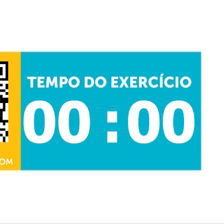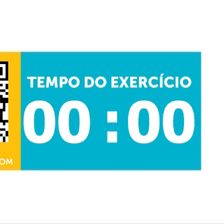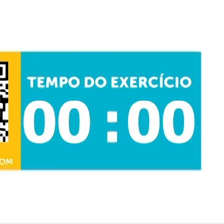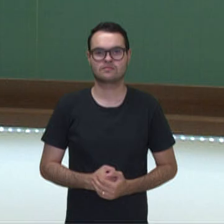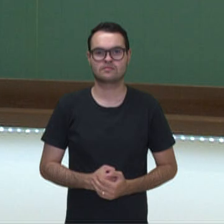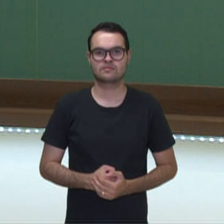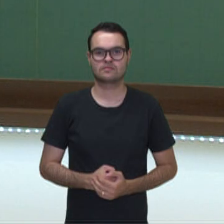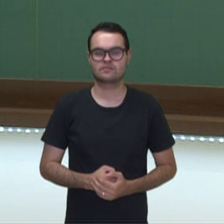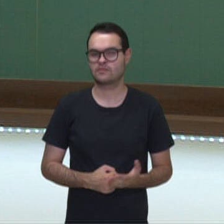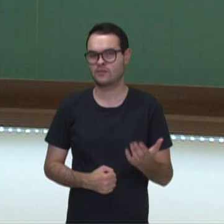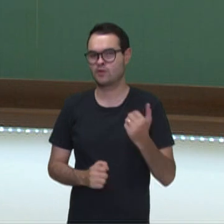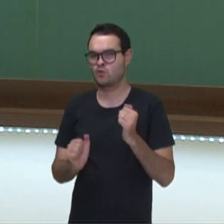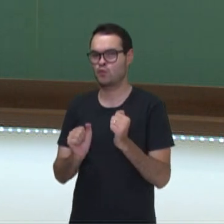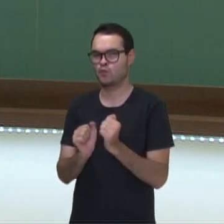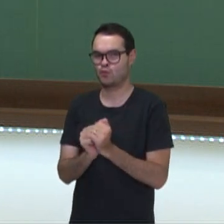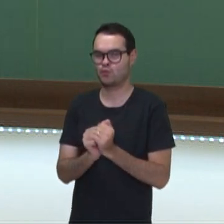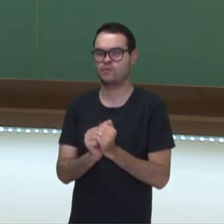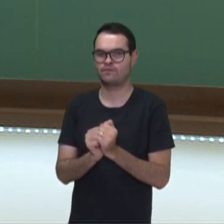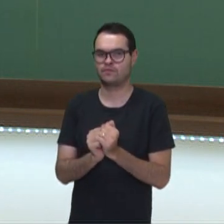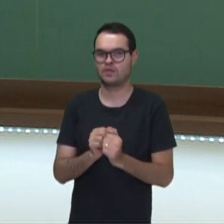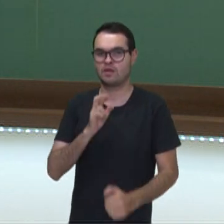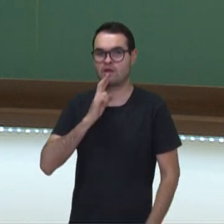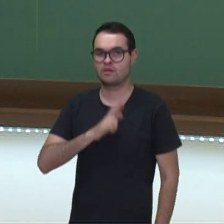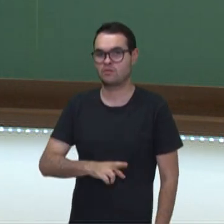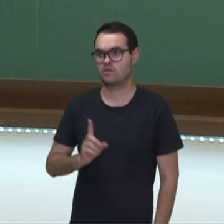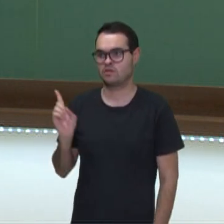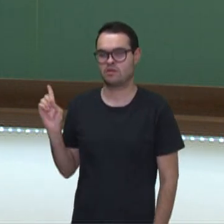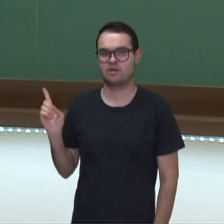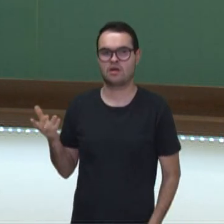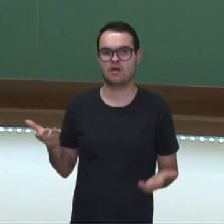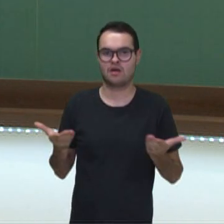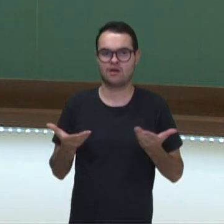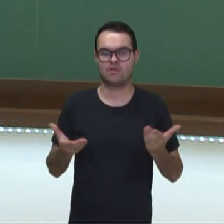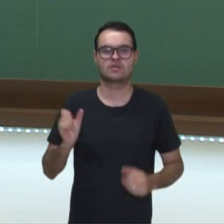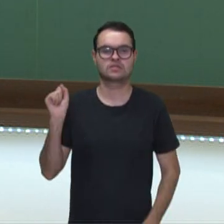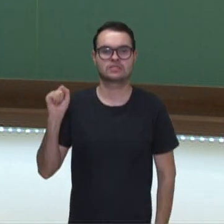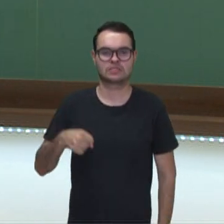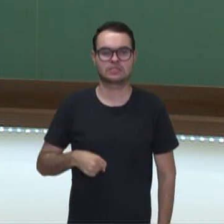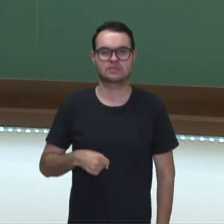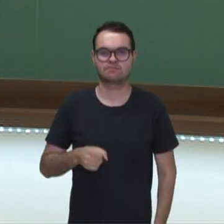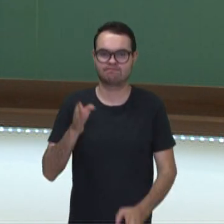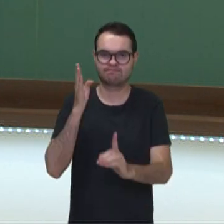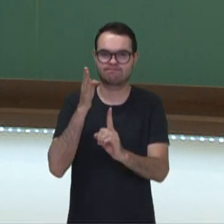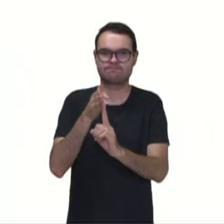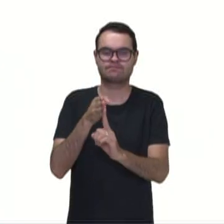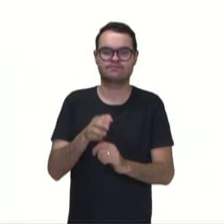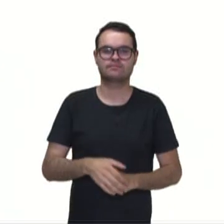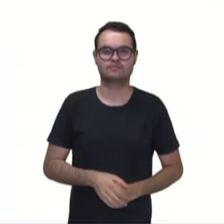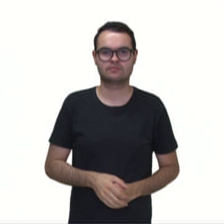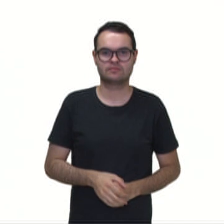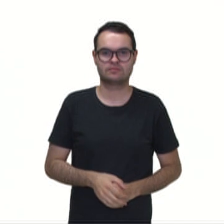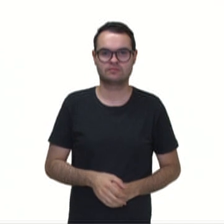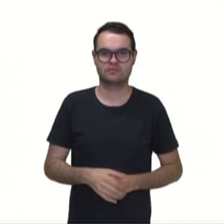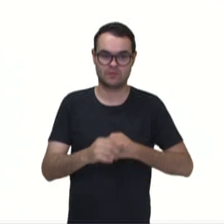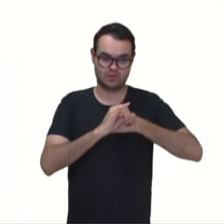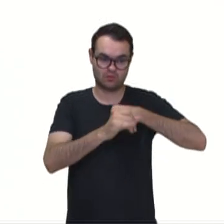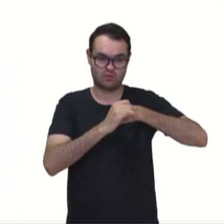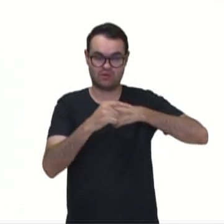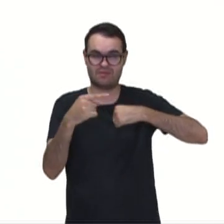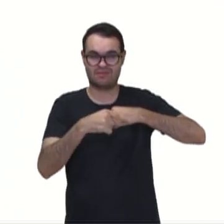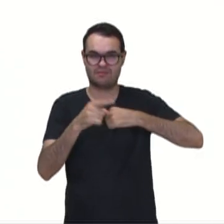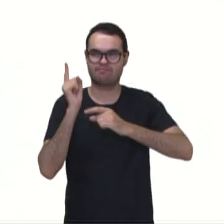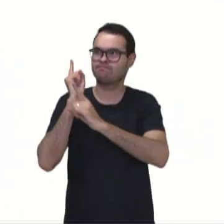Vamos juntos, minha gente, responder essa questão agora sim, objetivamente. né? Várias características podem